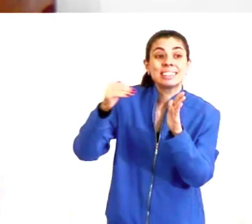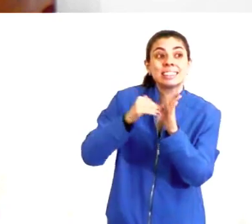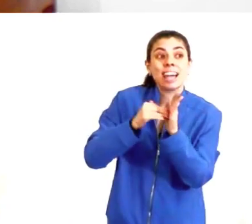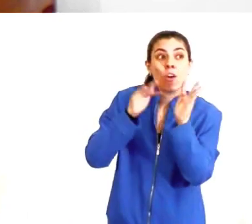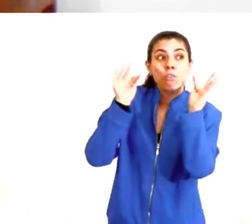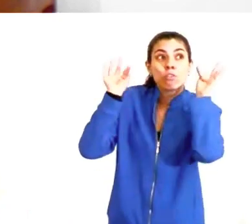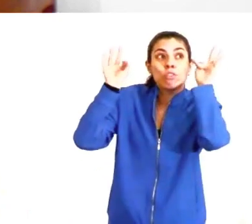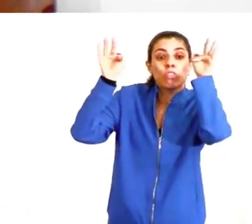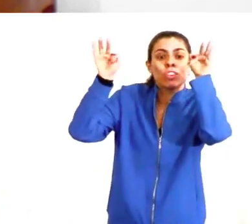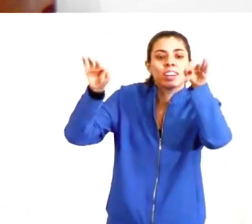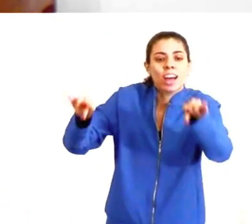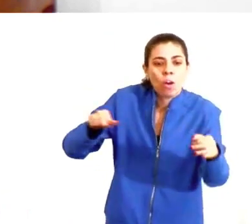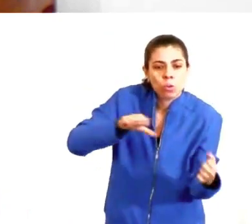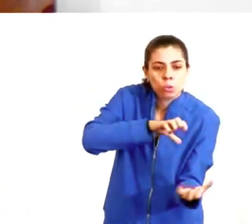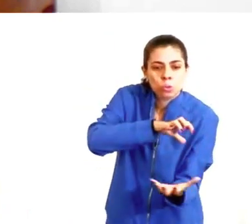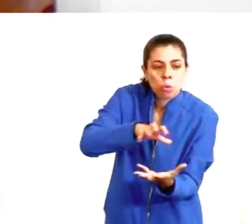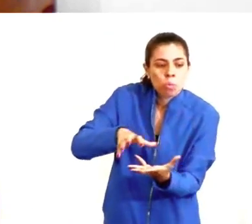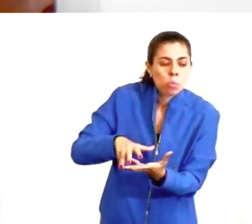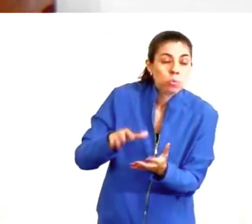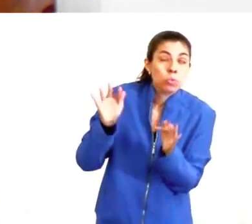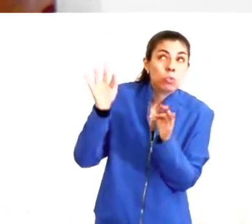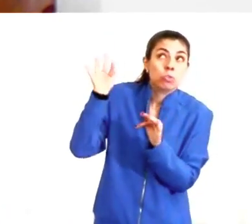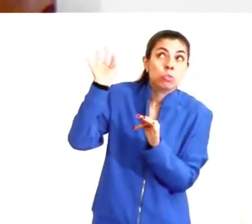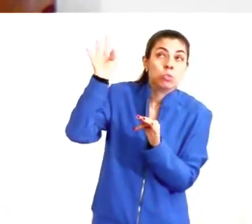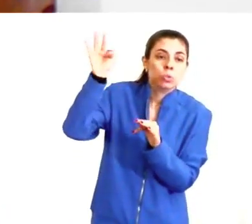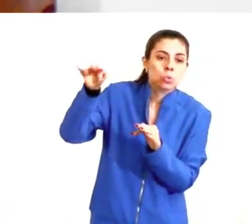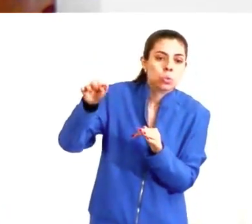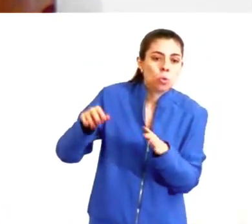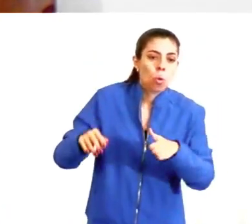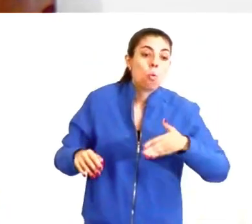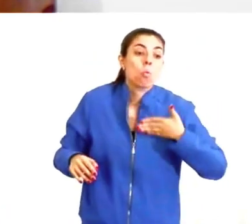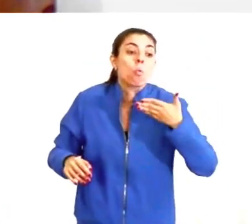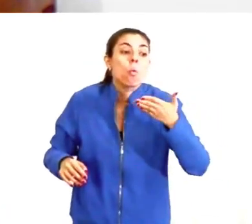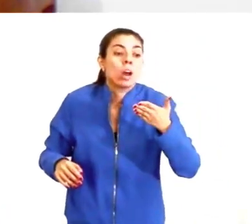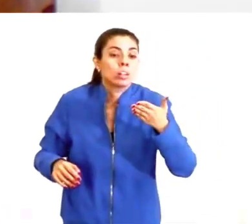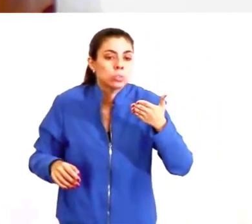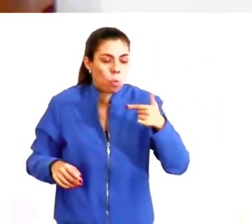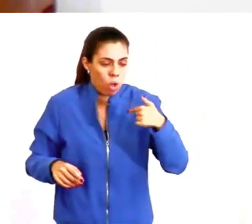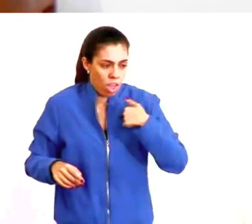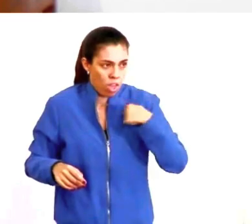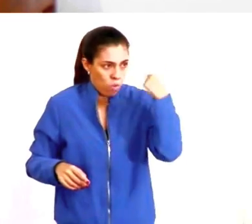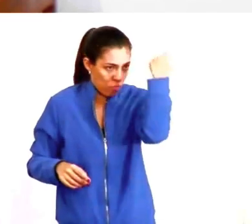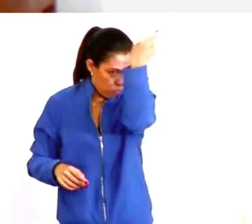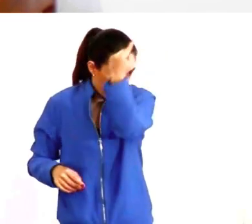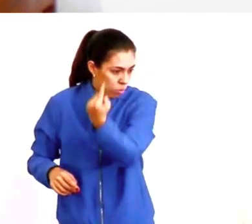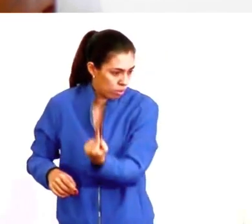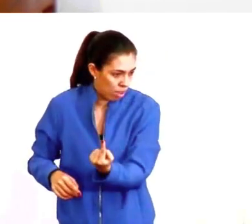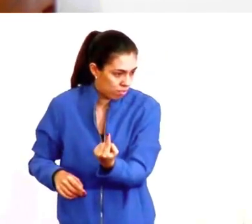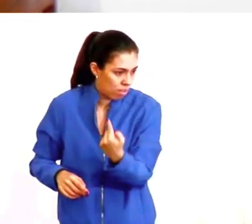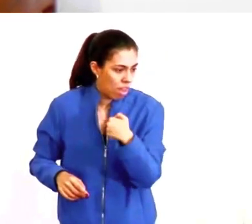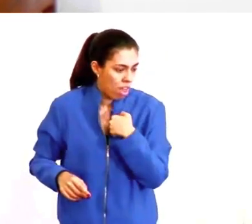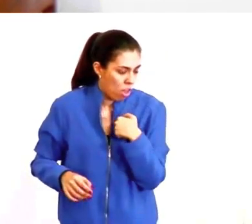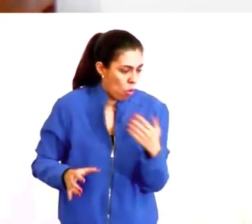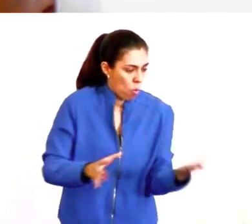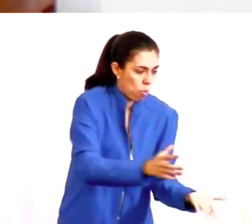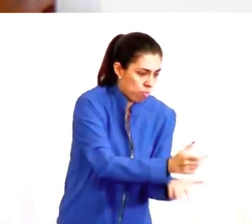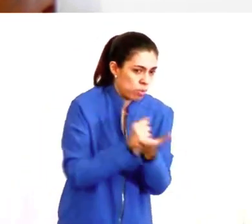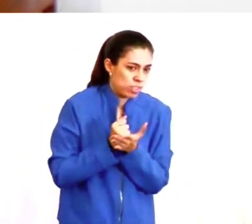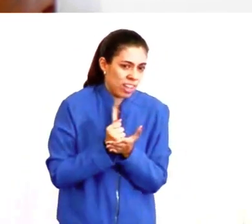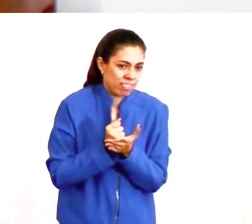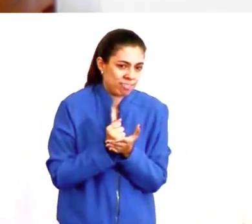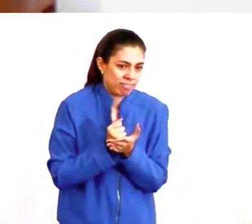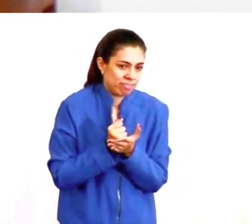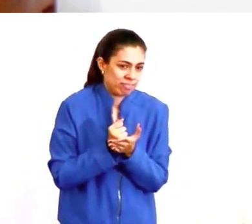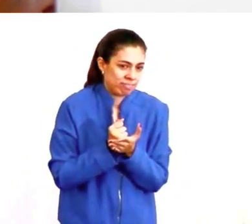Mateus, em consonância com os outros 3 textos que estão narrados em Marcos 16, em